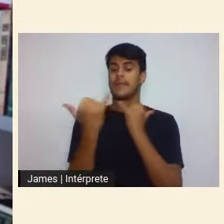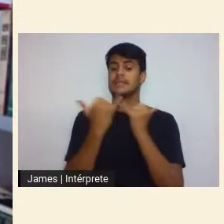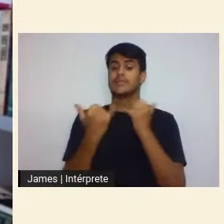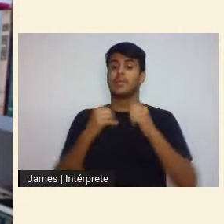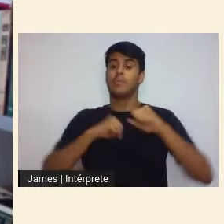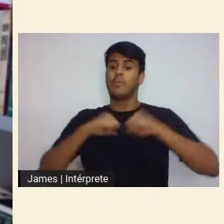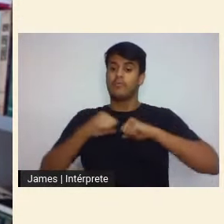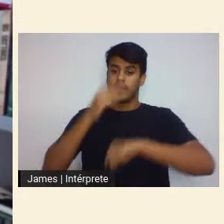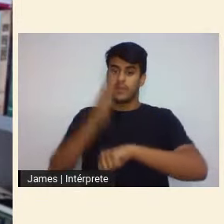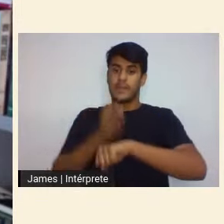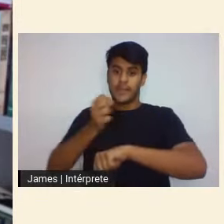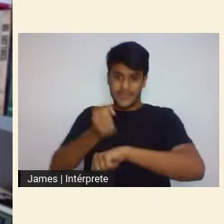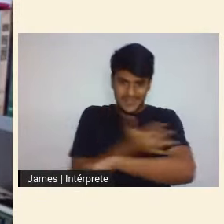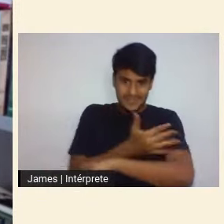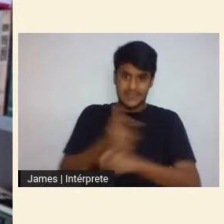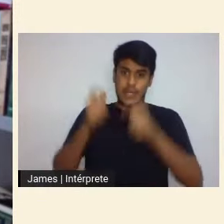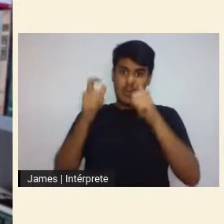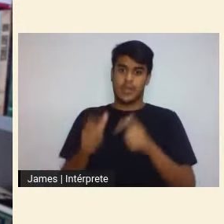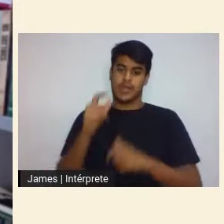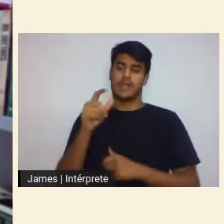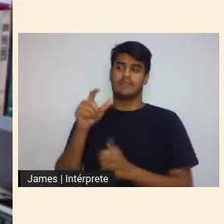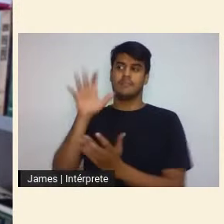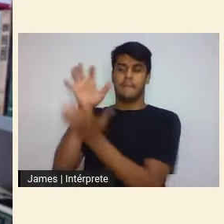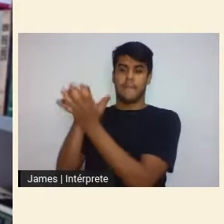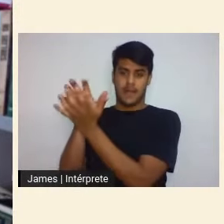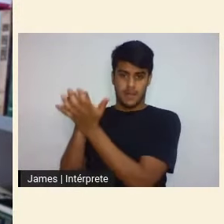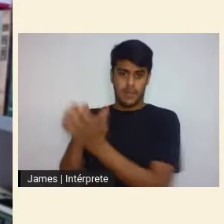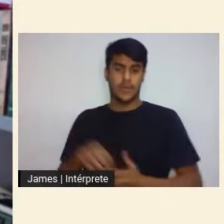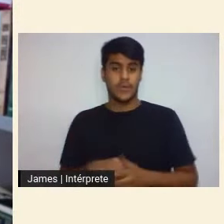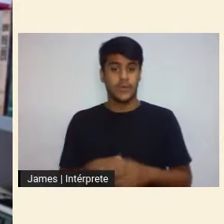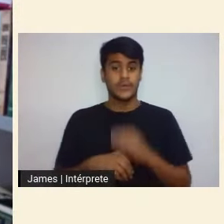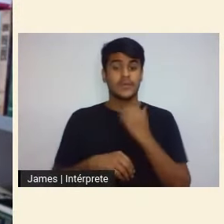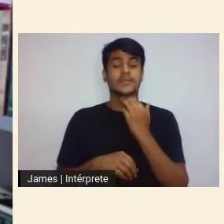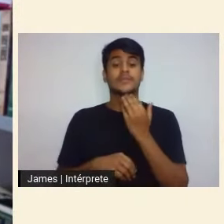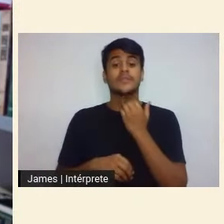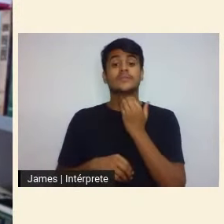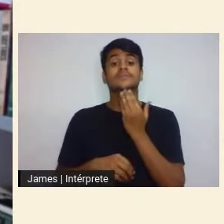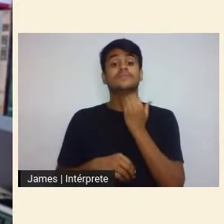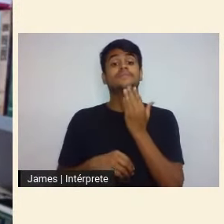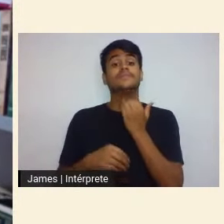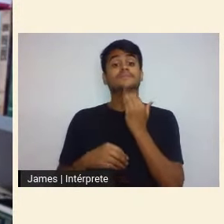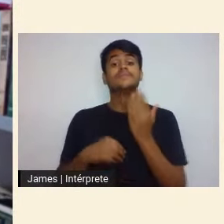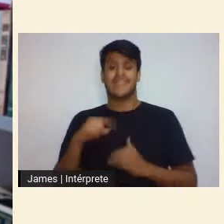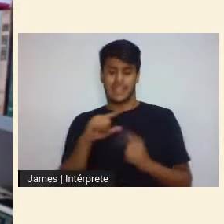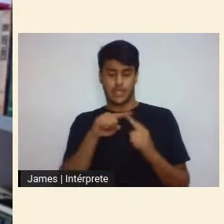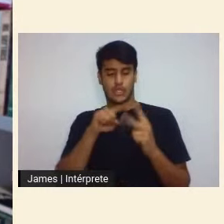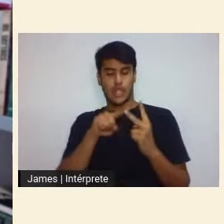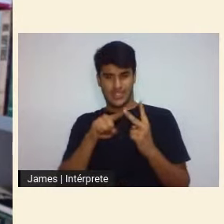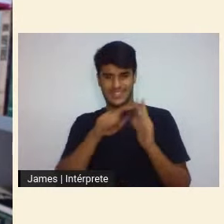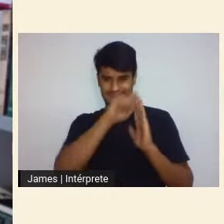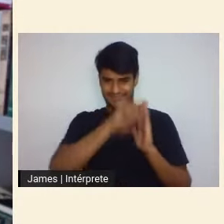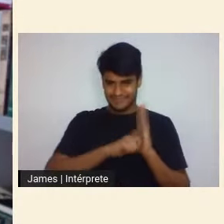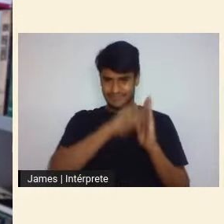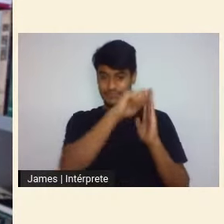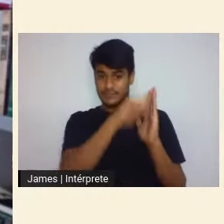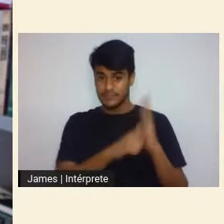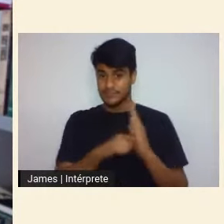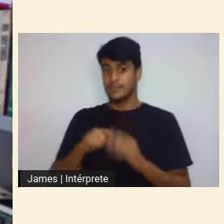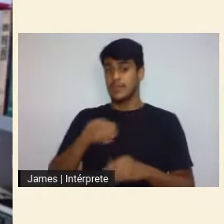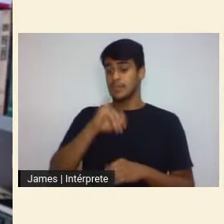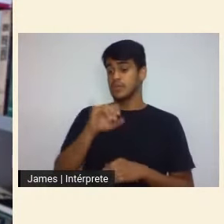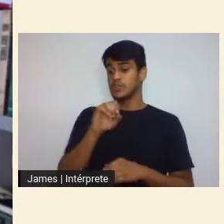Pernambuco, uma publicação em quatro volumes. Nesses dois textos, o Joaquim Enojosa,